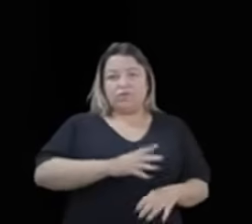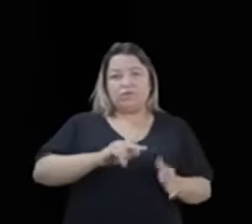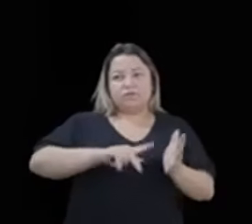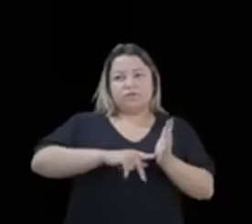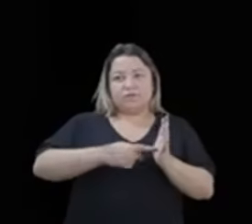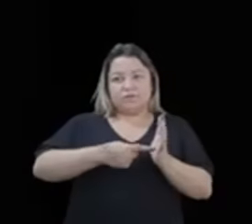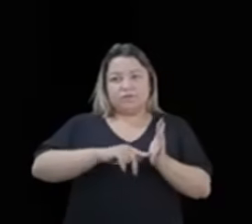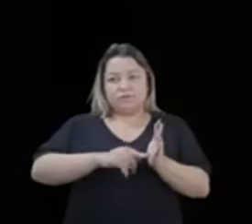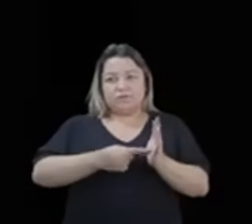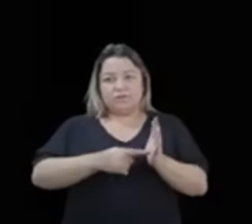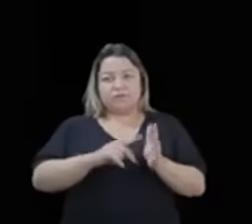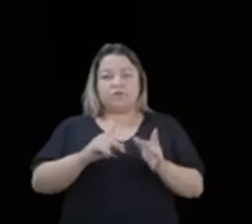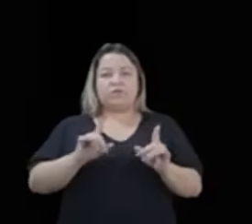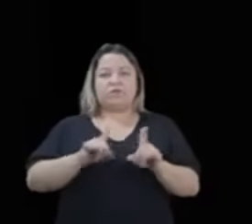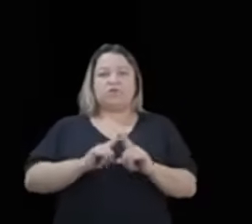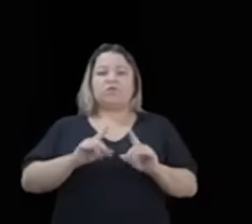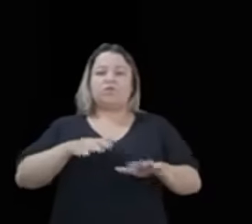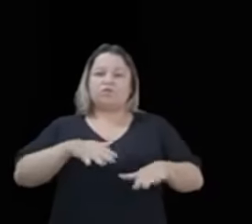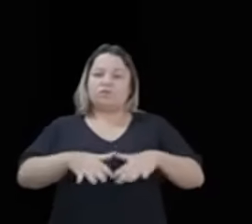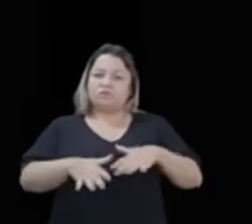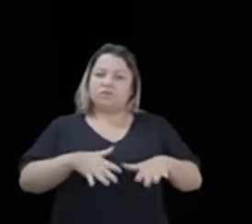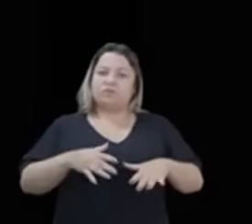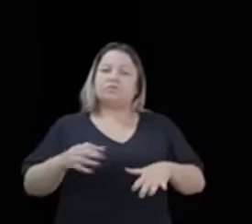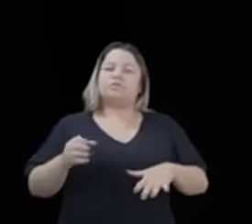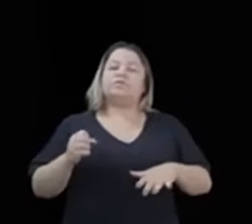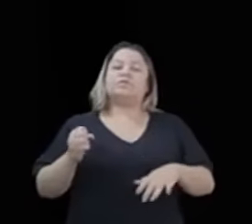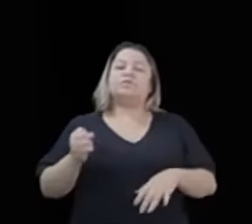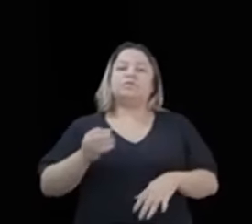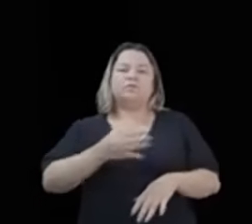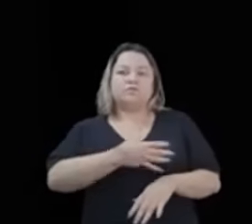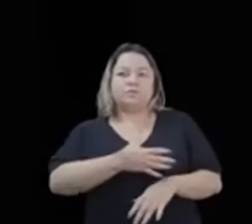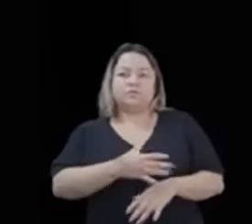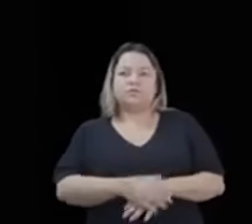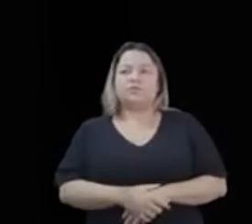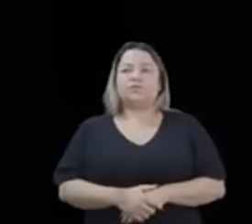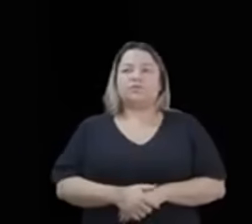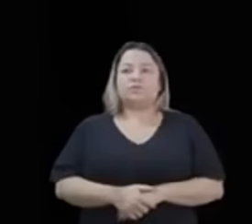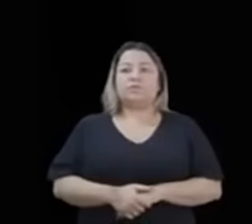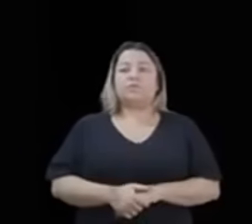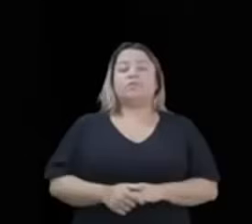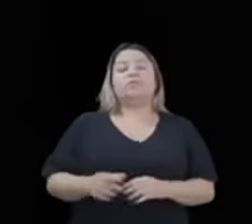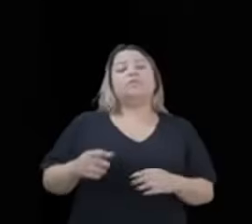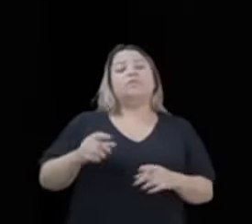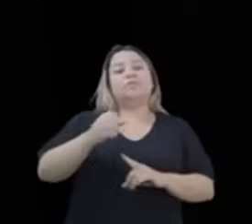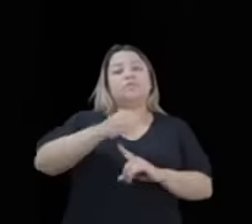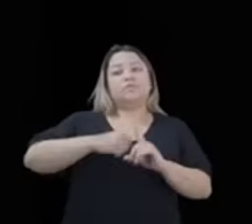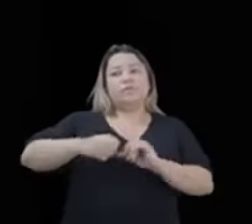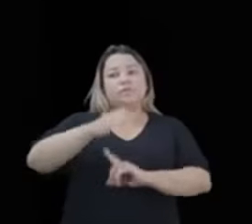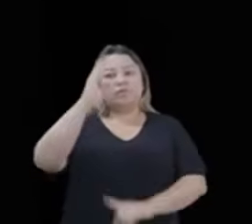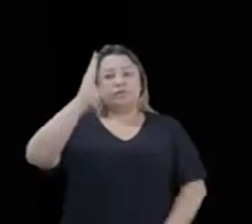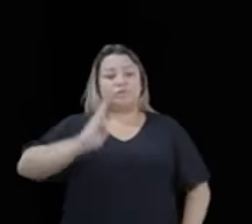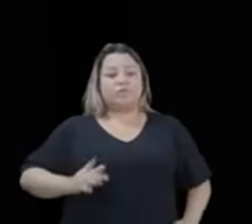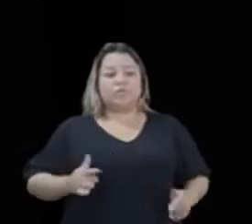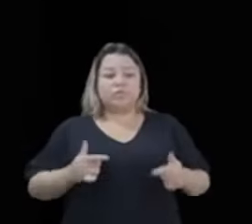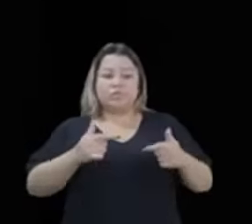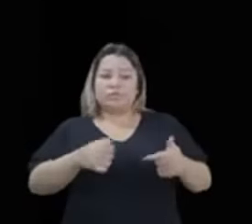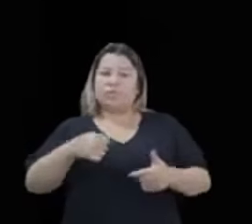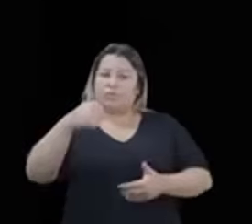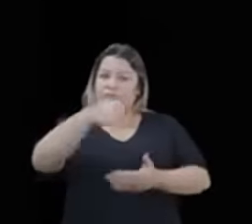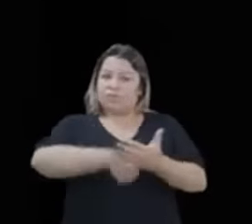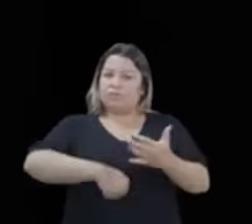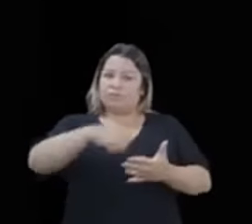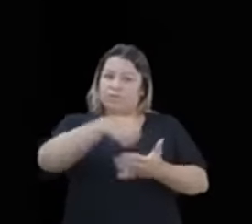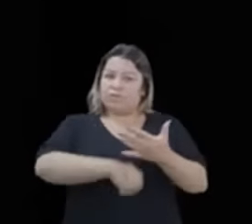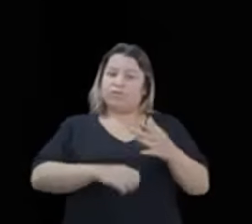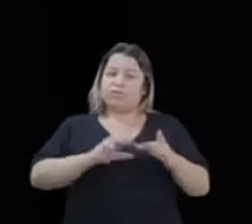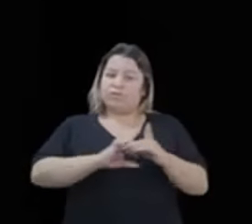sindicalismo emergiu, os novos movimentos sociais emergiram, e a sociedade brasileira lutava pela democracia, e no